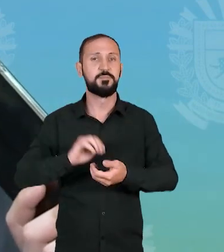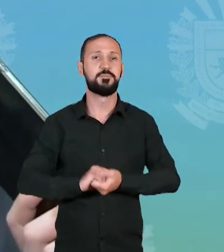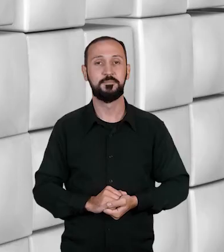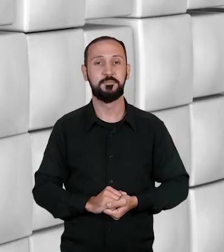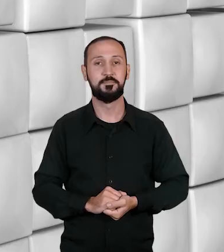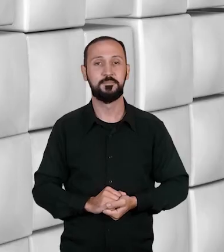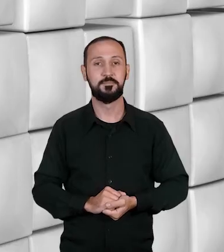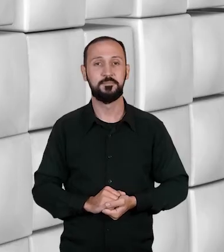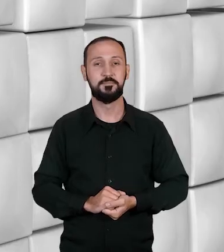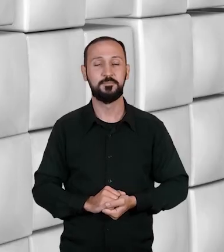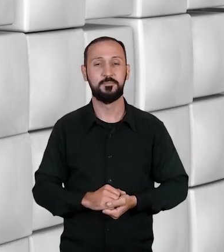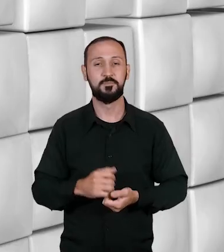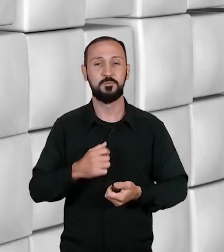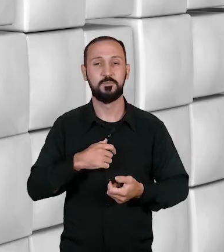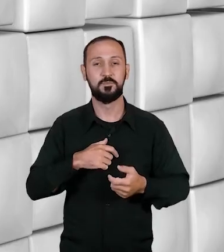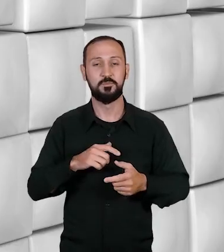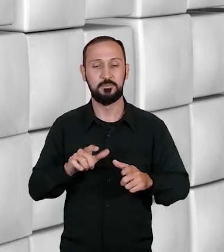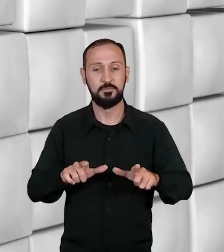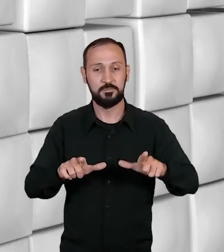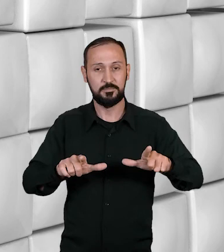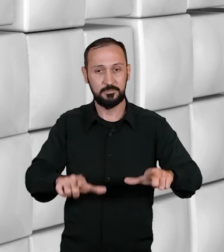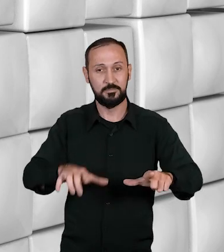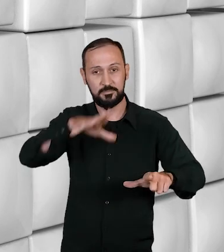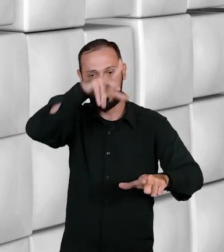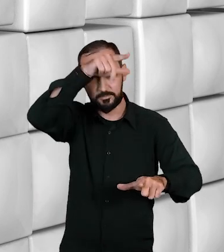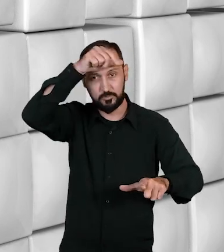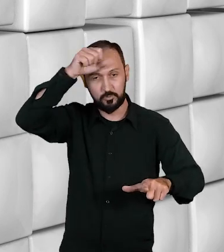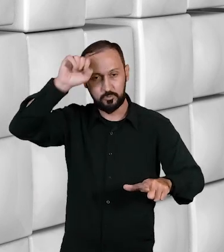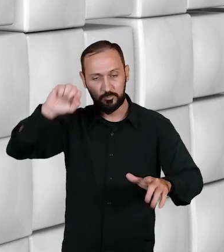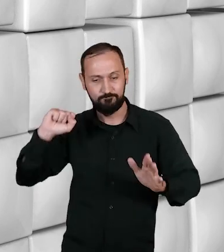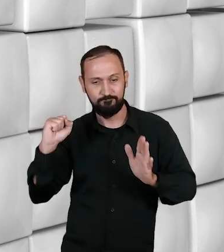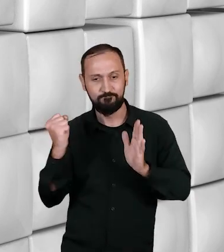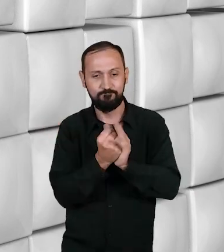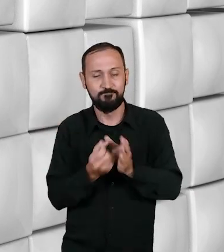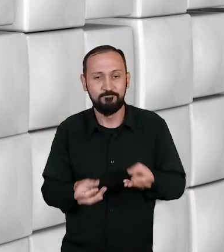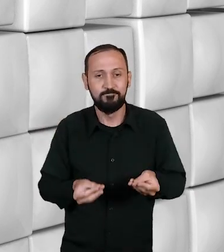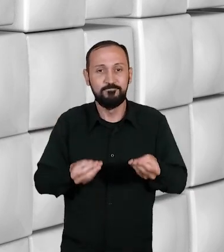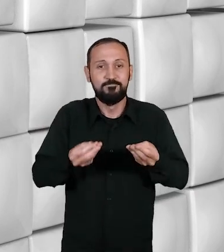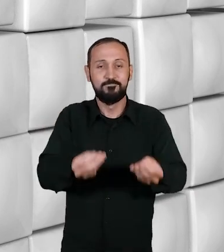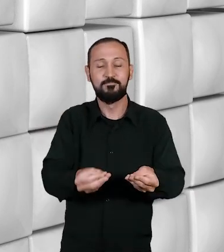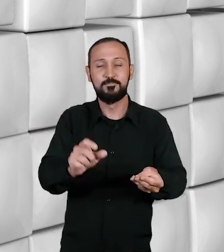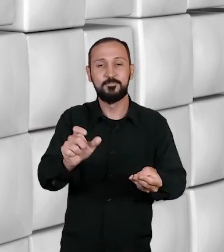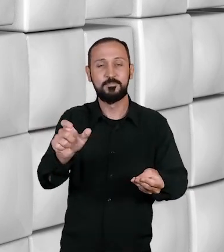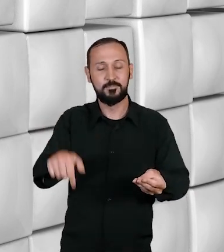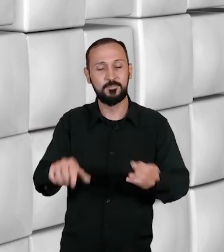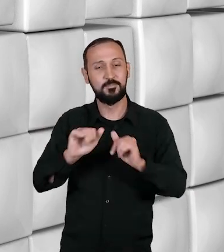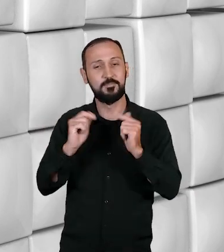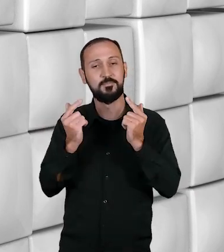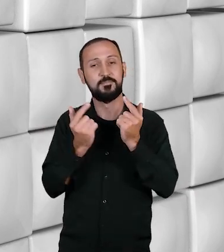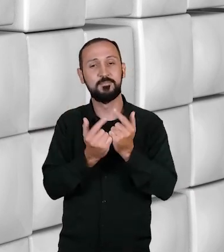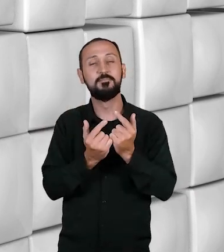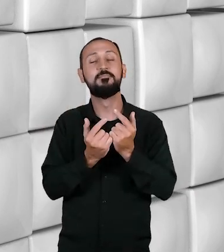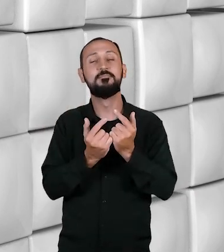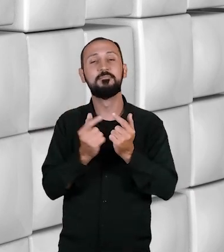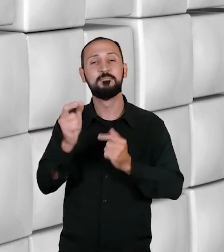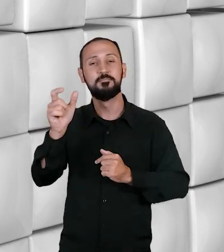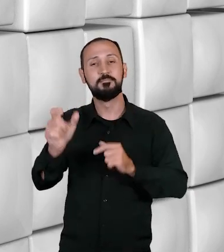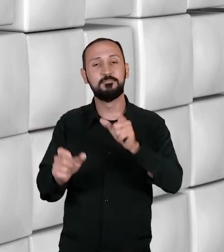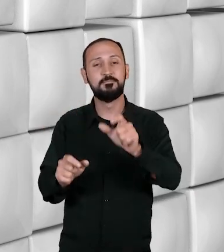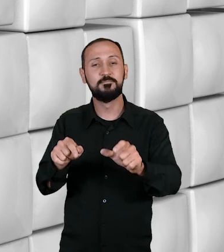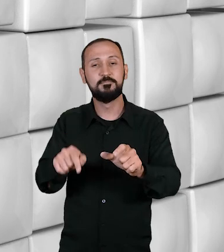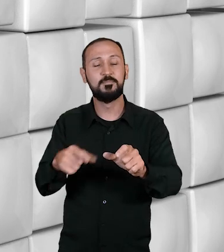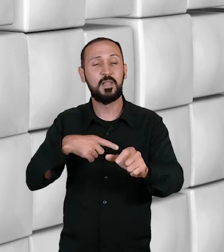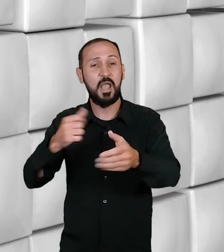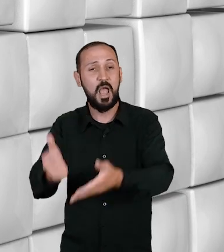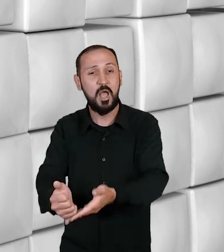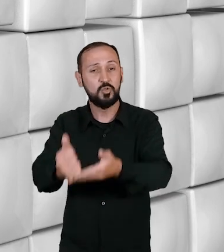valorizado. Títulos de cidadão sul-mato-grossense foram entregues pela Assembleia Legislativa a